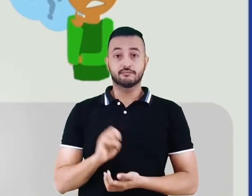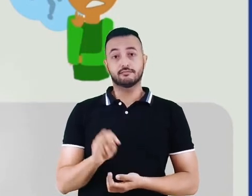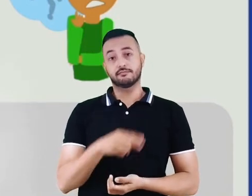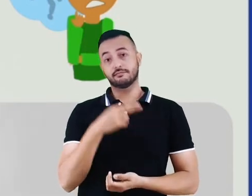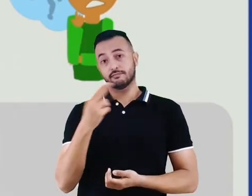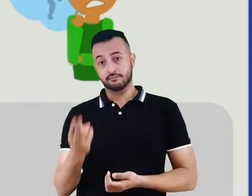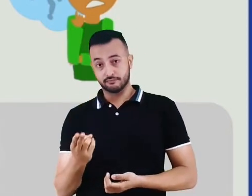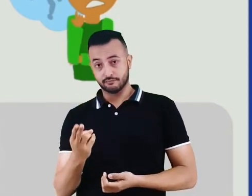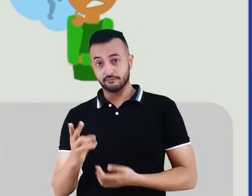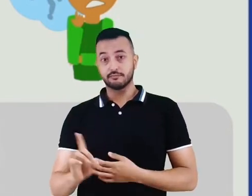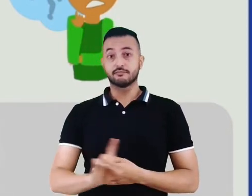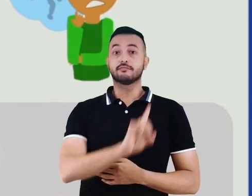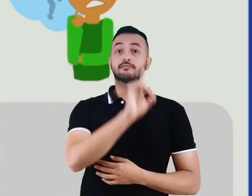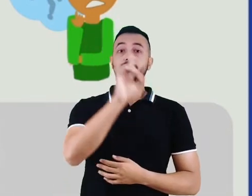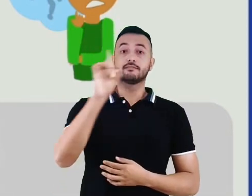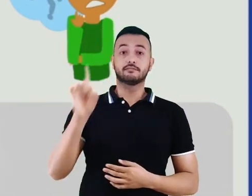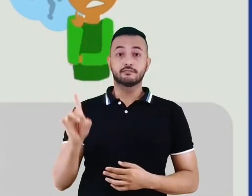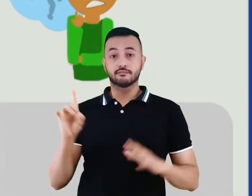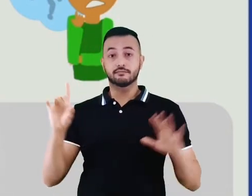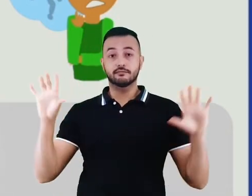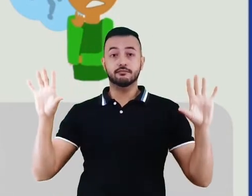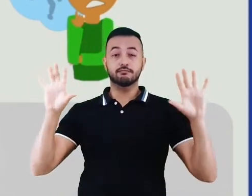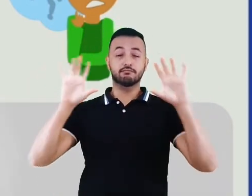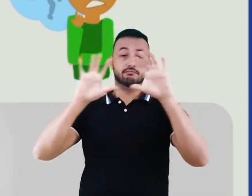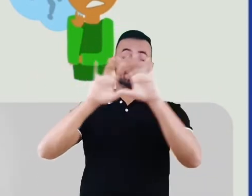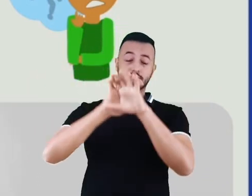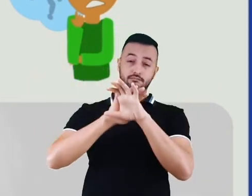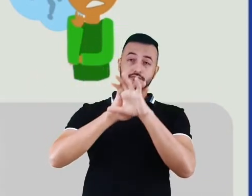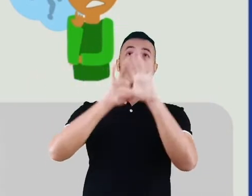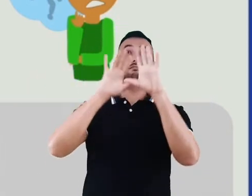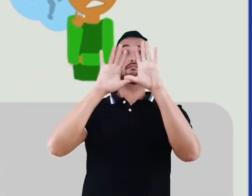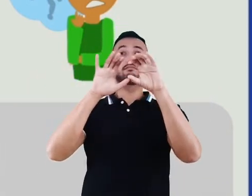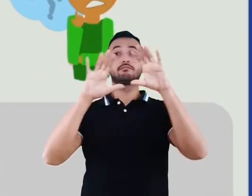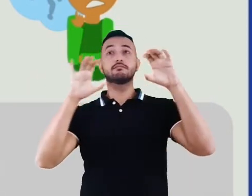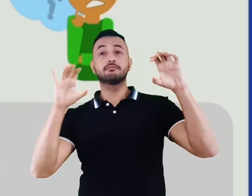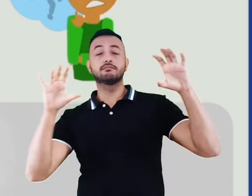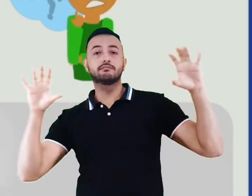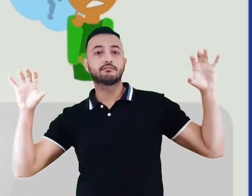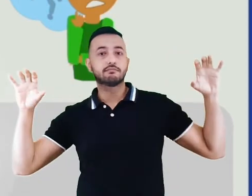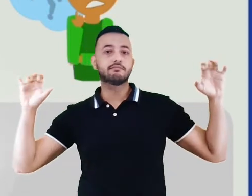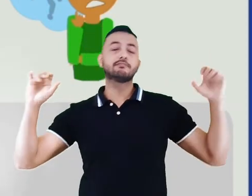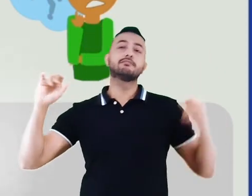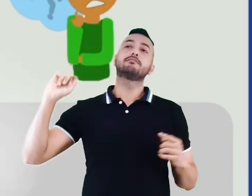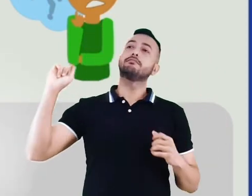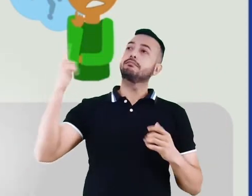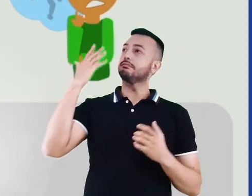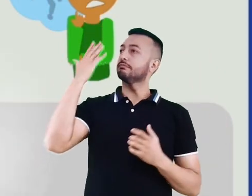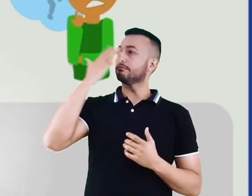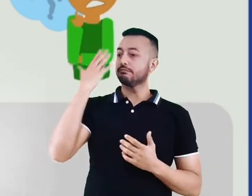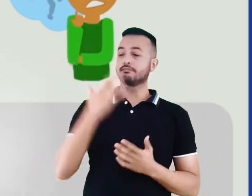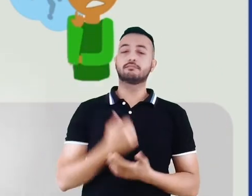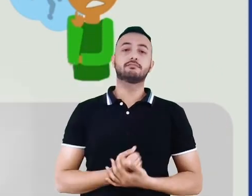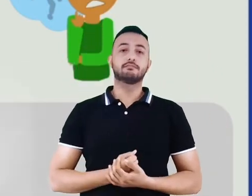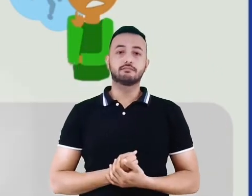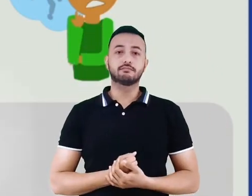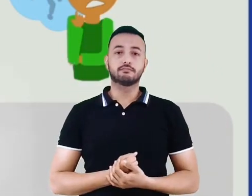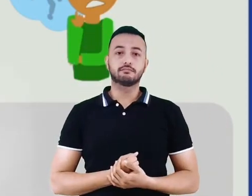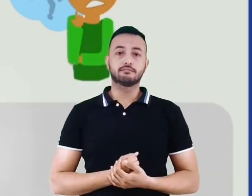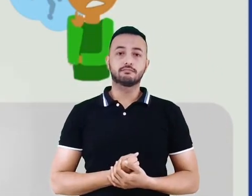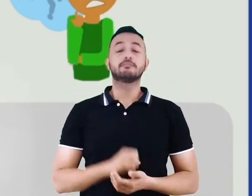Ou o dia estiver nublado, cheio de nuvens, cobrindo o sol? Ou